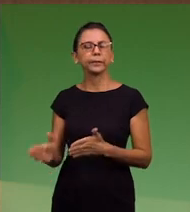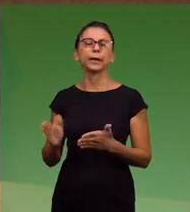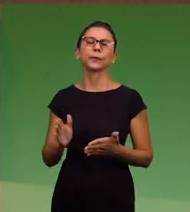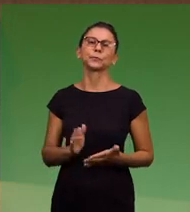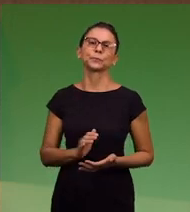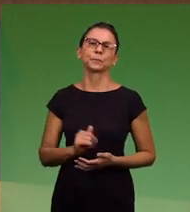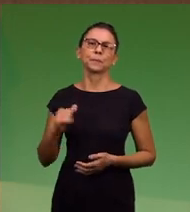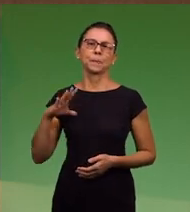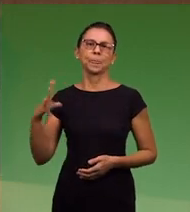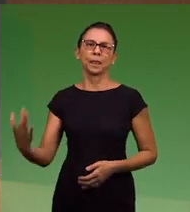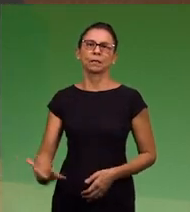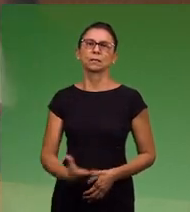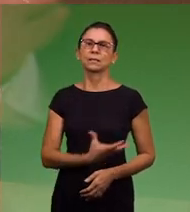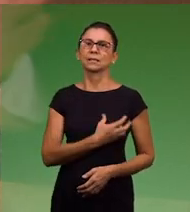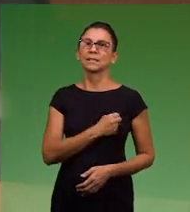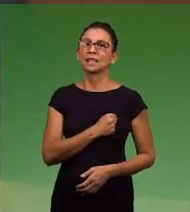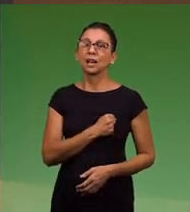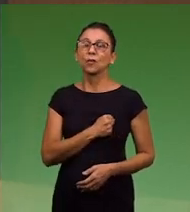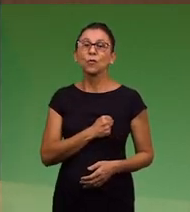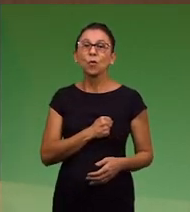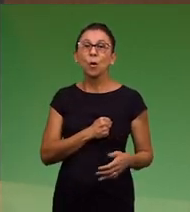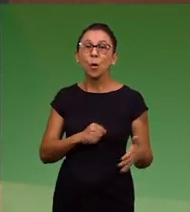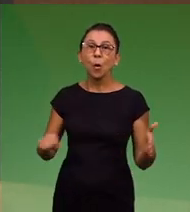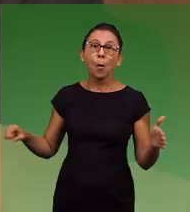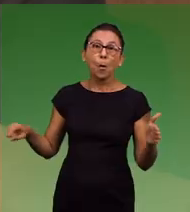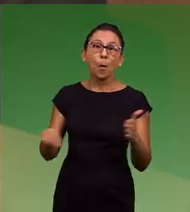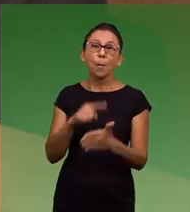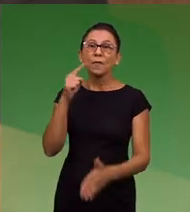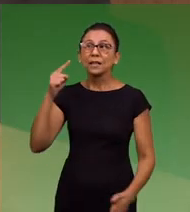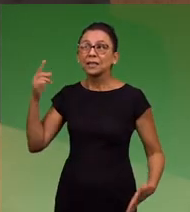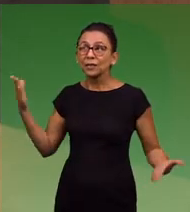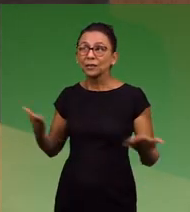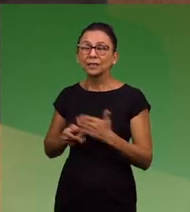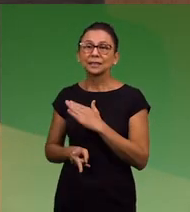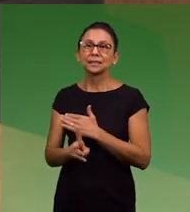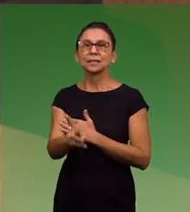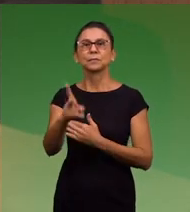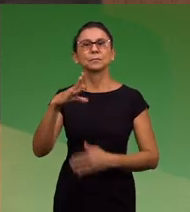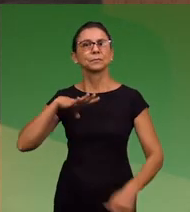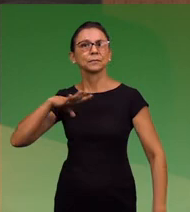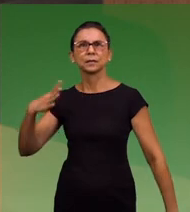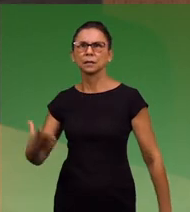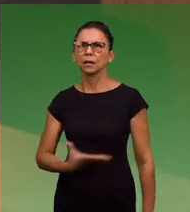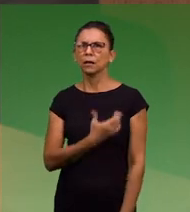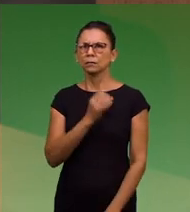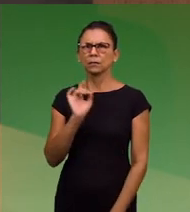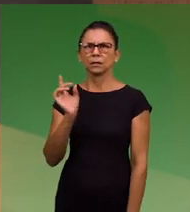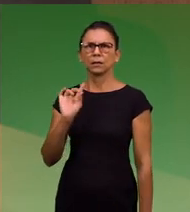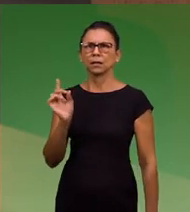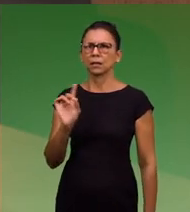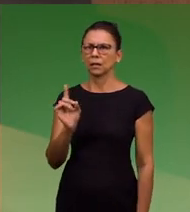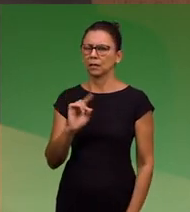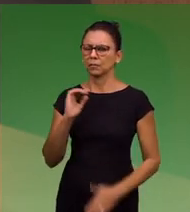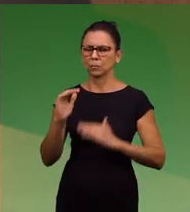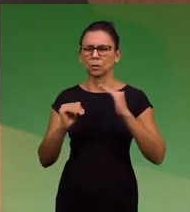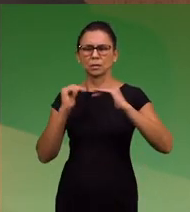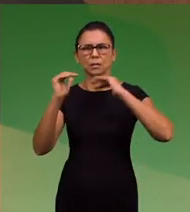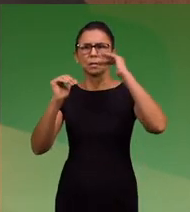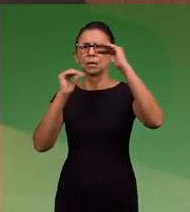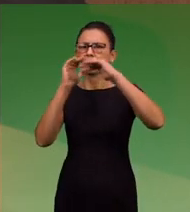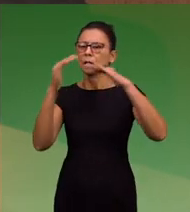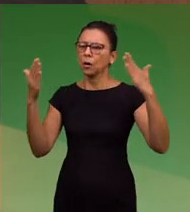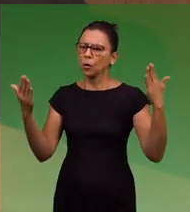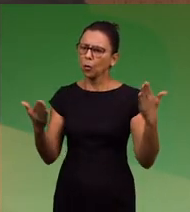não é algo estático. Salvo uma vez, salvo para sempre. Nós não nos entendemos desse jeito. Salvação é um processo.